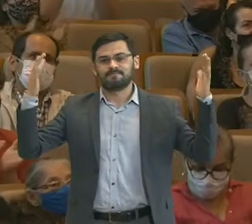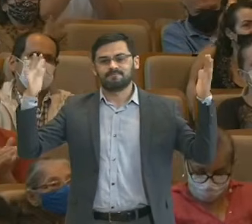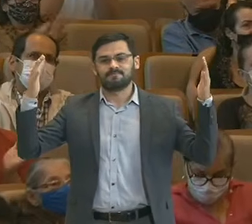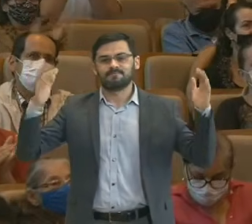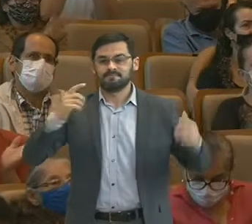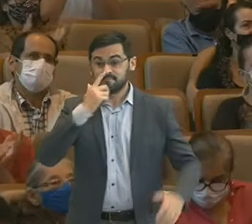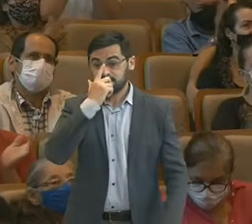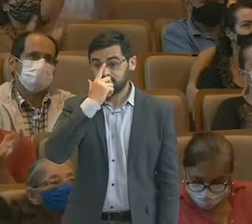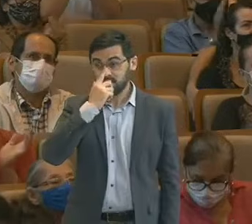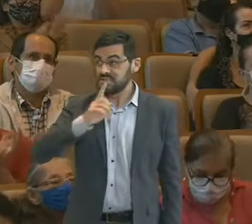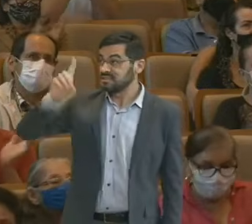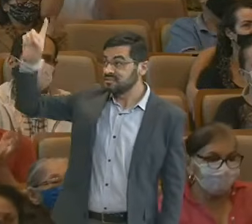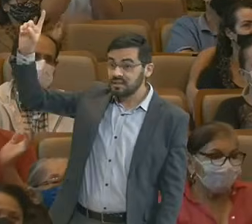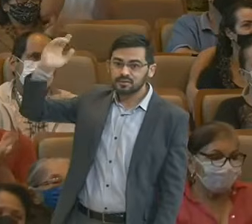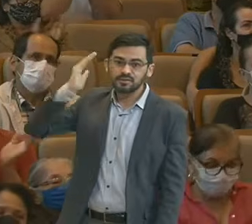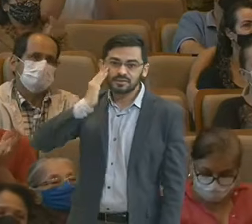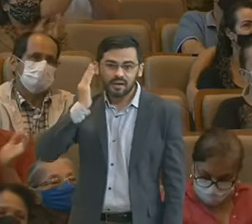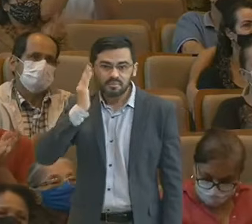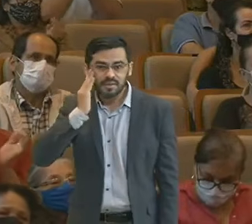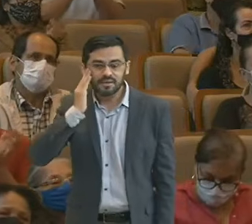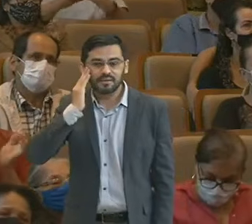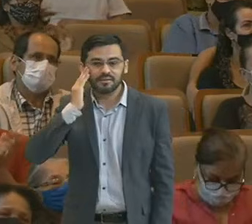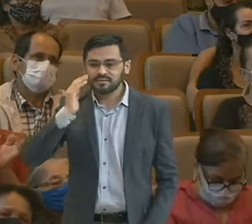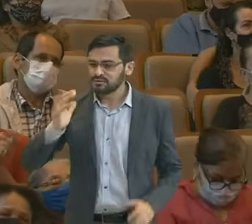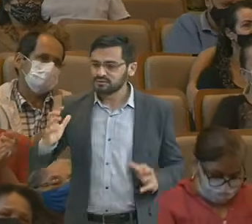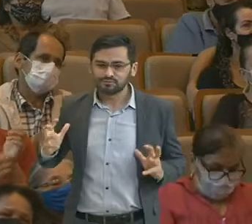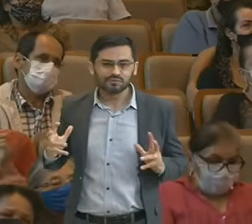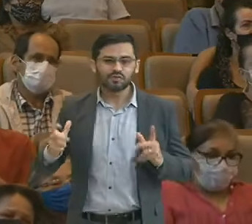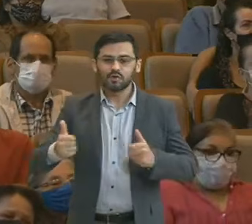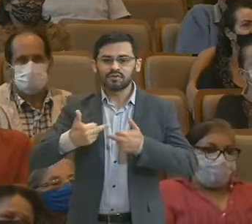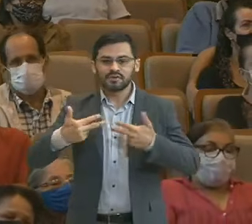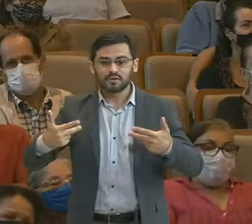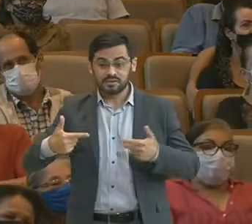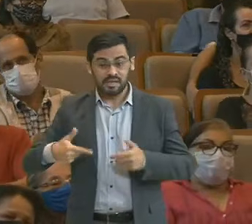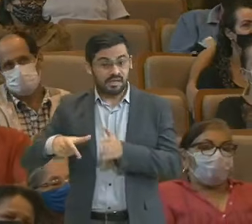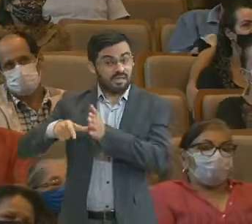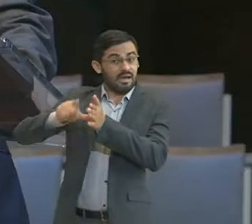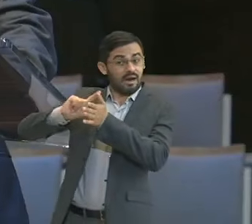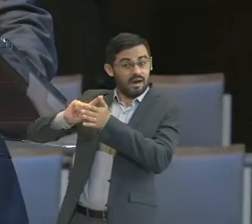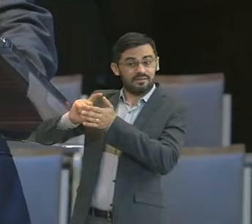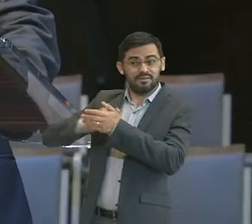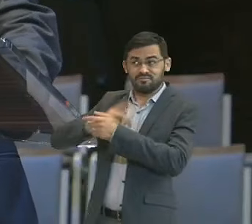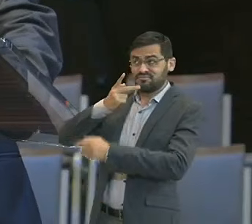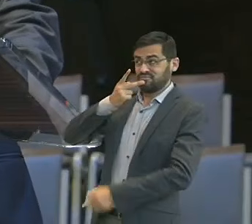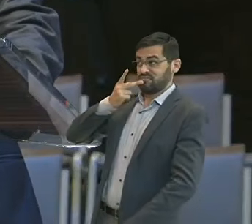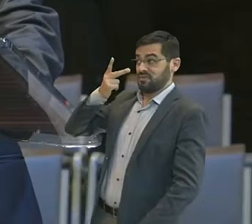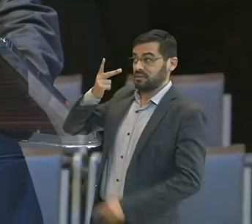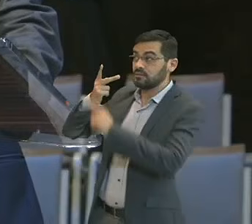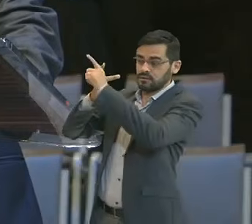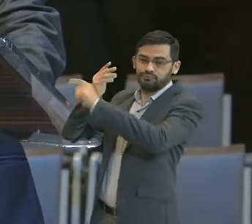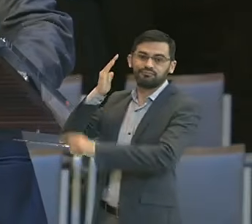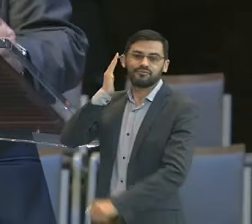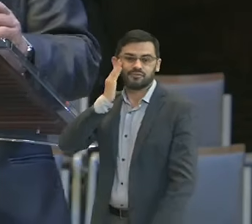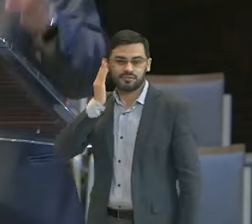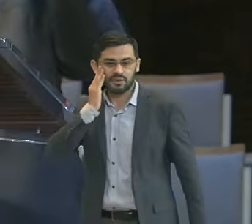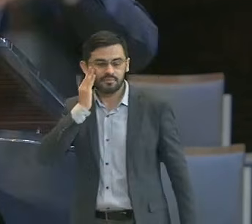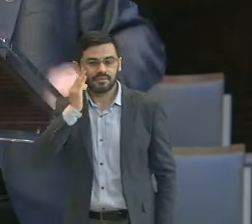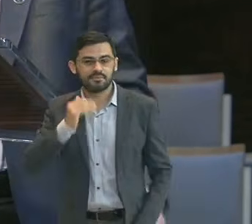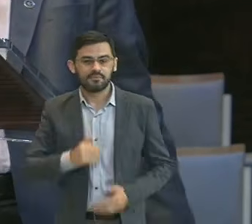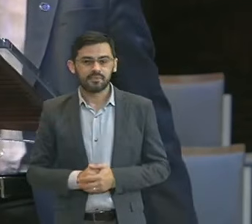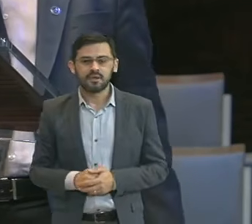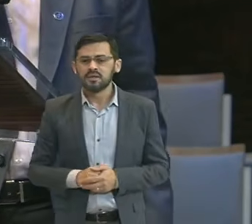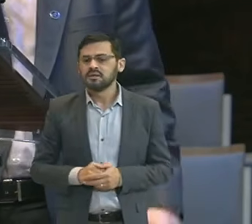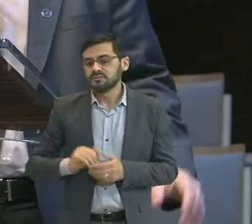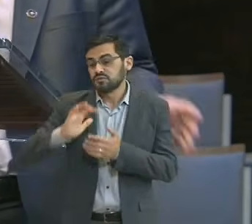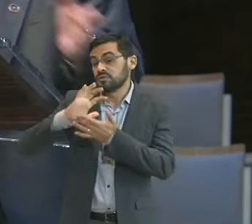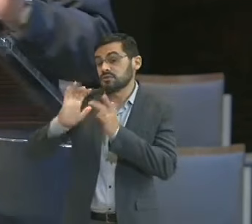Ele sabia de todas as coisas, até antes mesmo de eu clamar. Sabe, o que